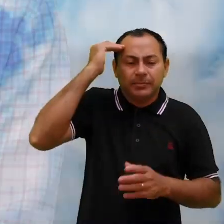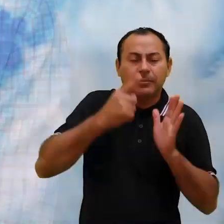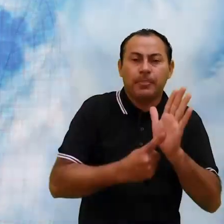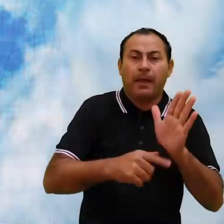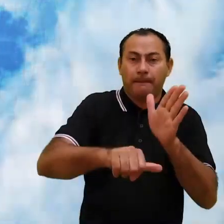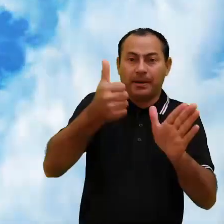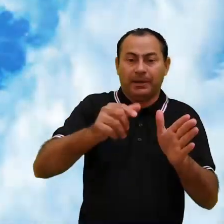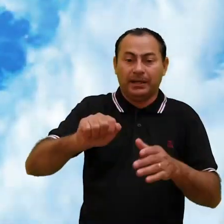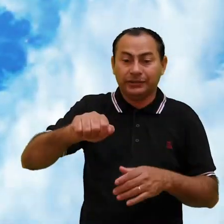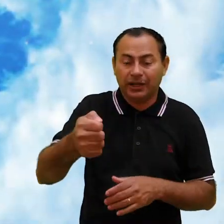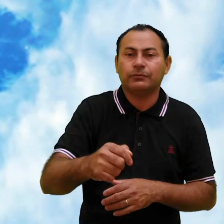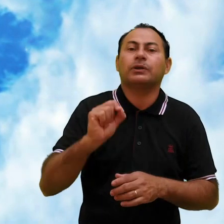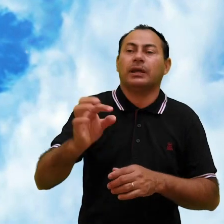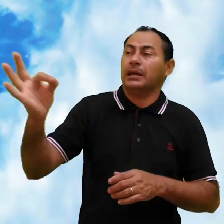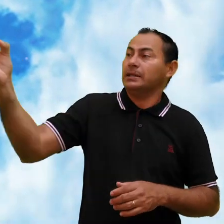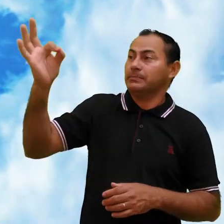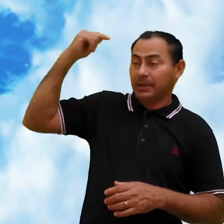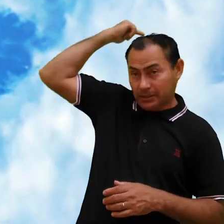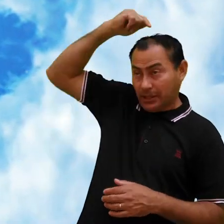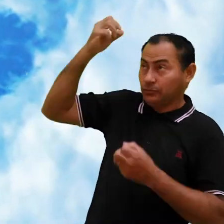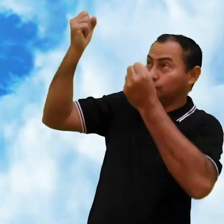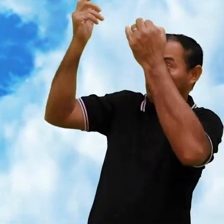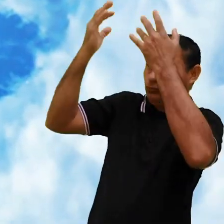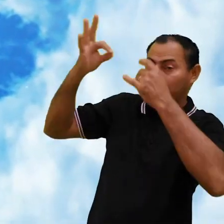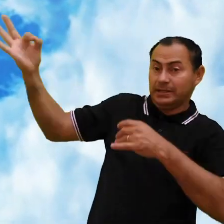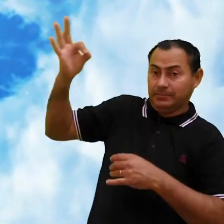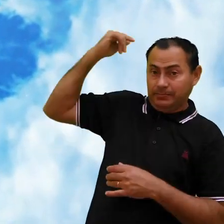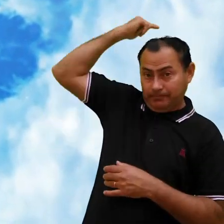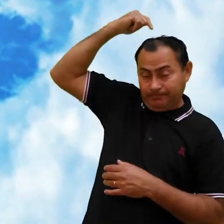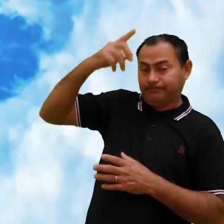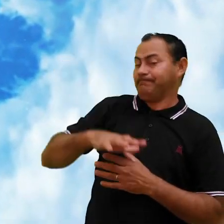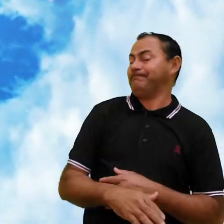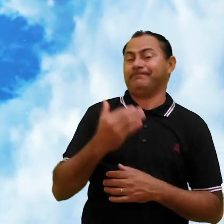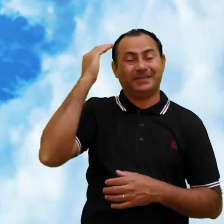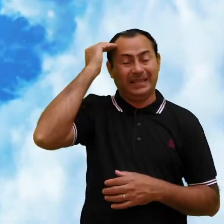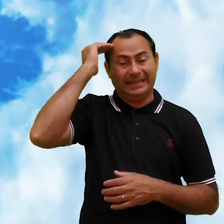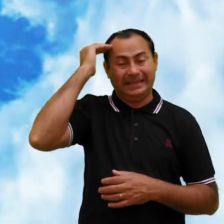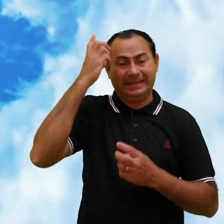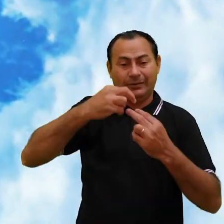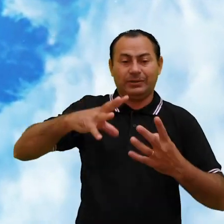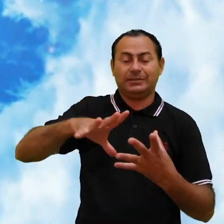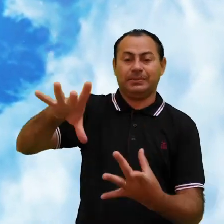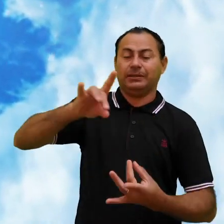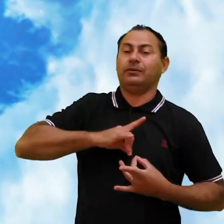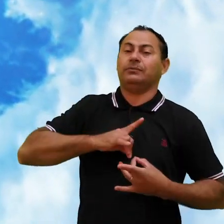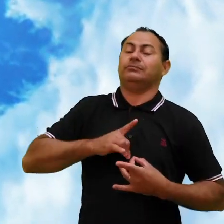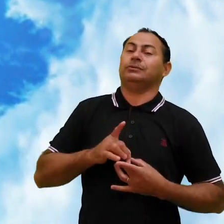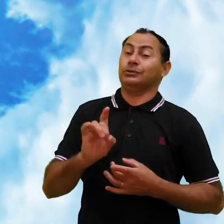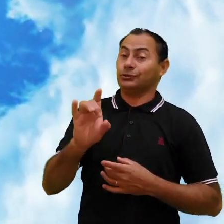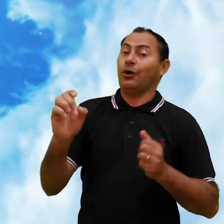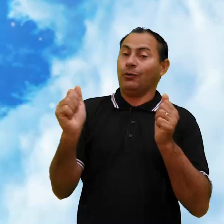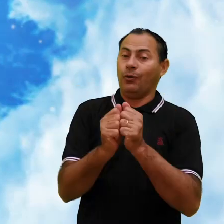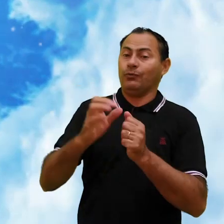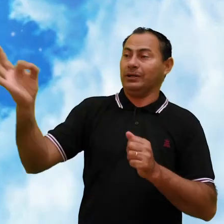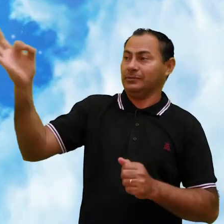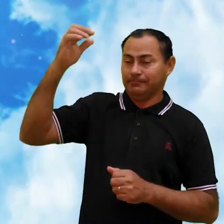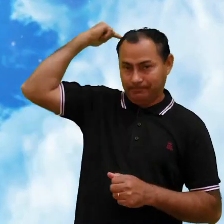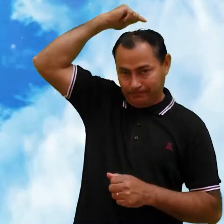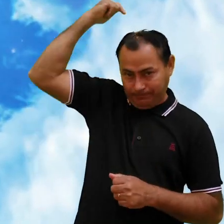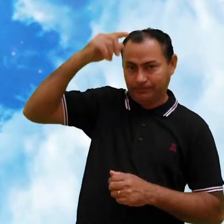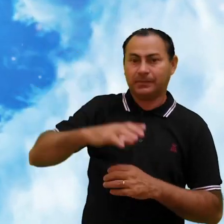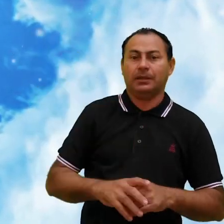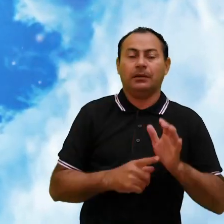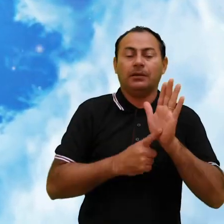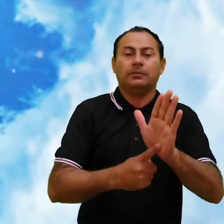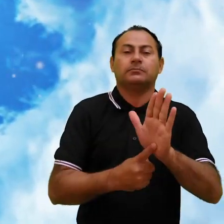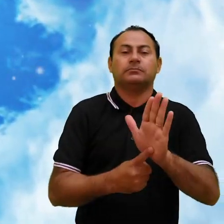A primeira chave é o Espírito Santo. Não dá para entender coisas espirituais sem o Espírito Santo. Isso